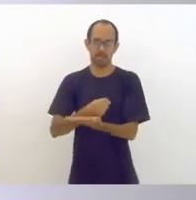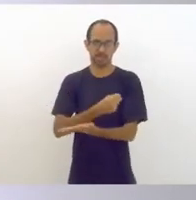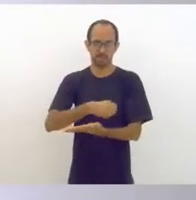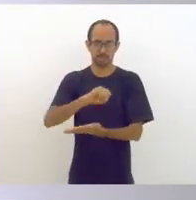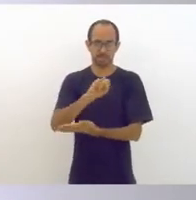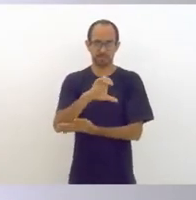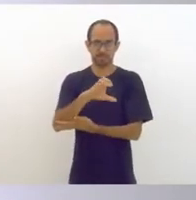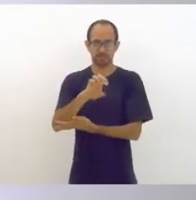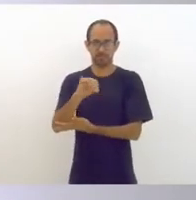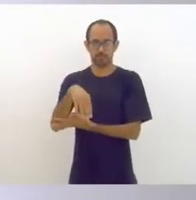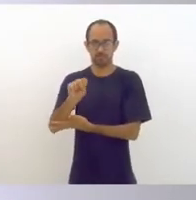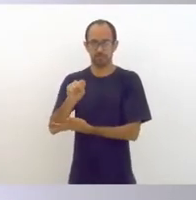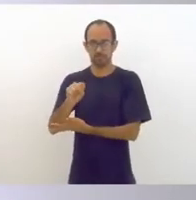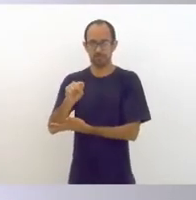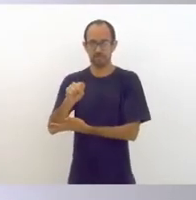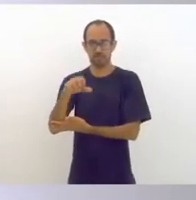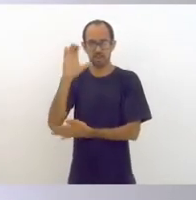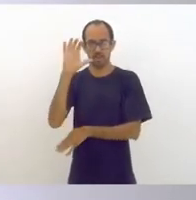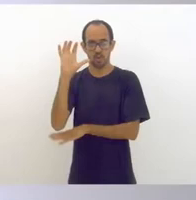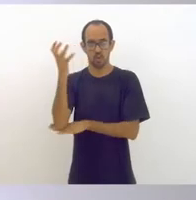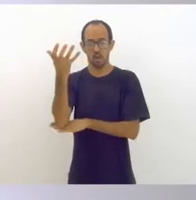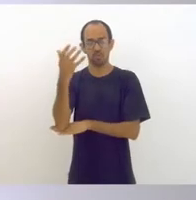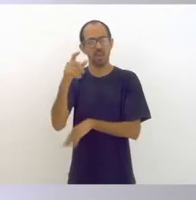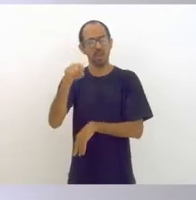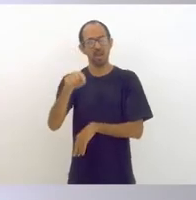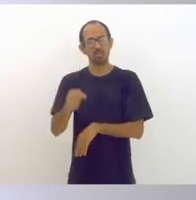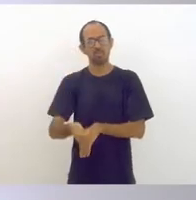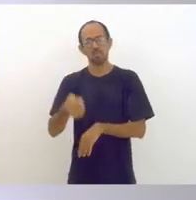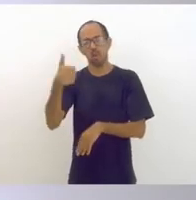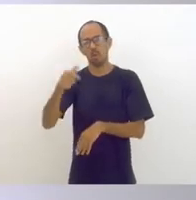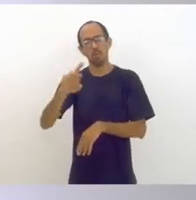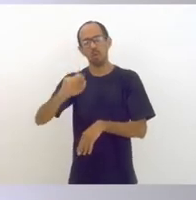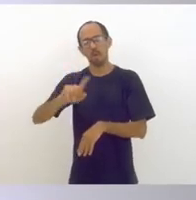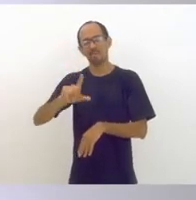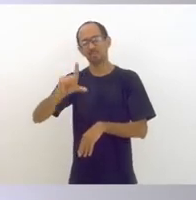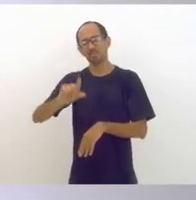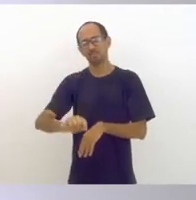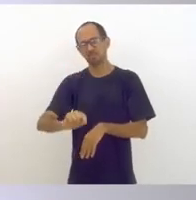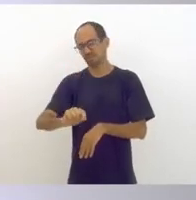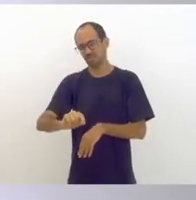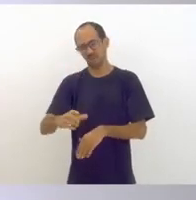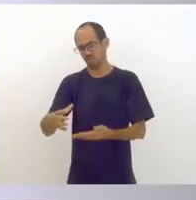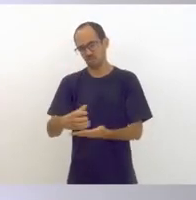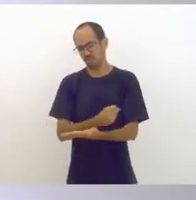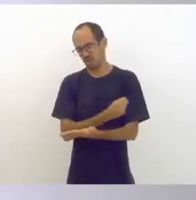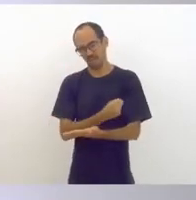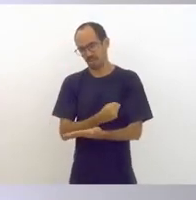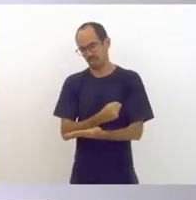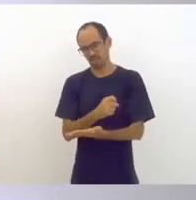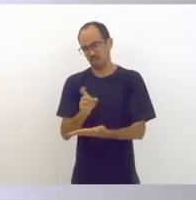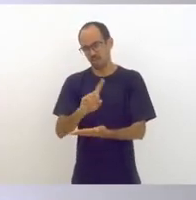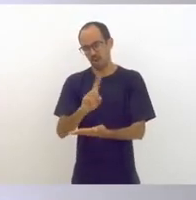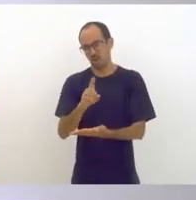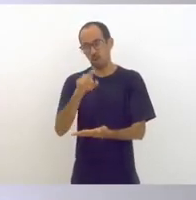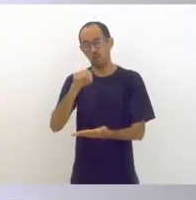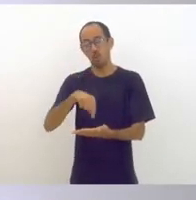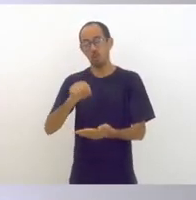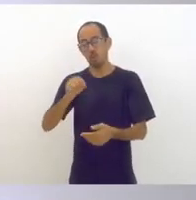ICMS ecológico, elas são ínfimas. E não se trata de diminuição de receita. O movimento das prefeituras é no sentido